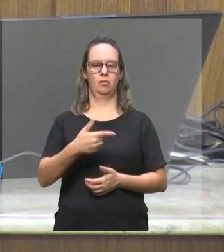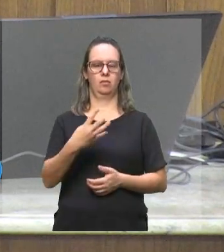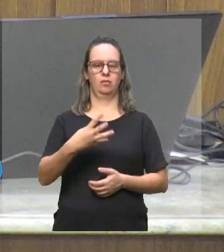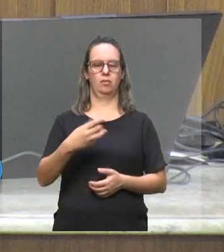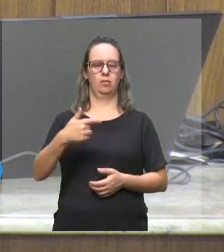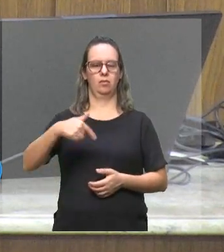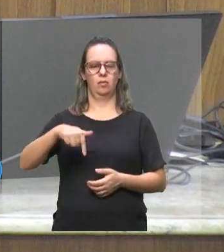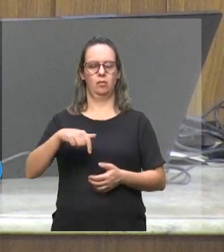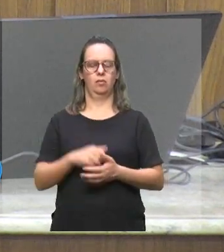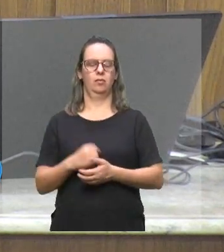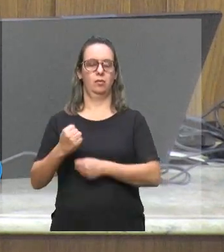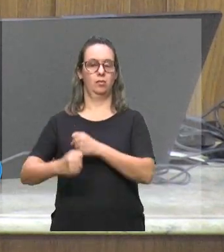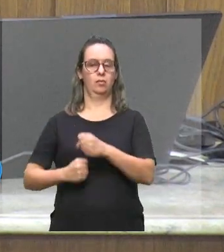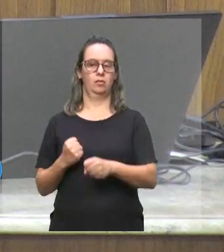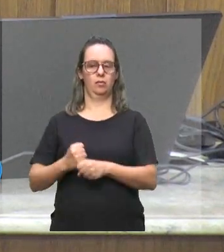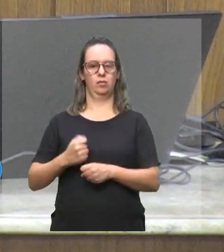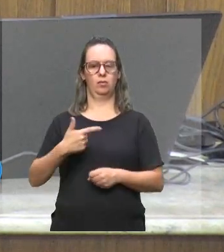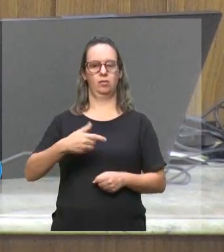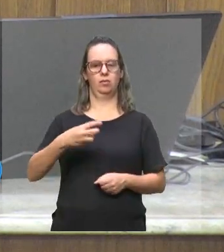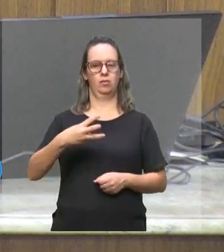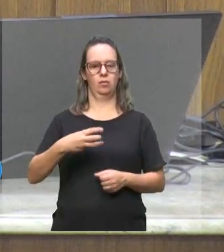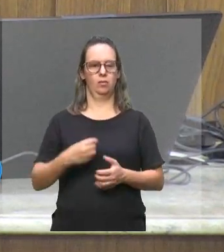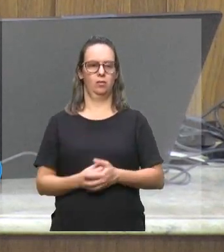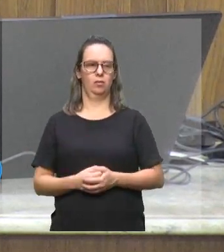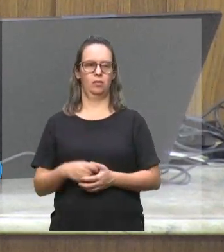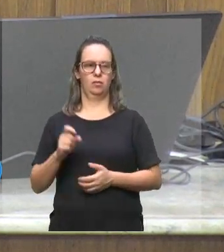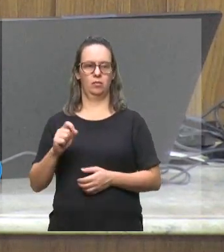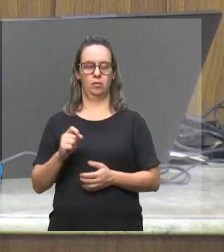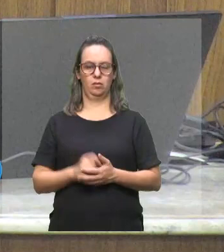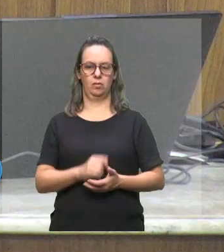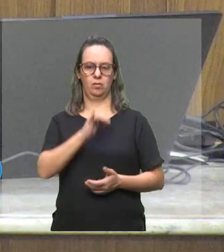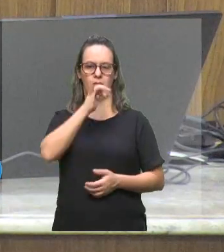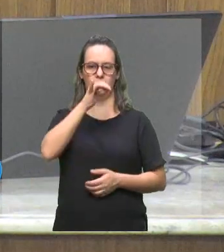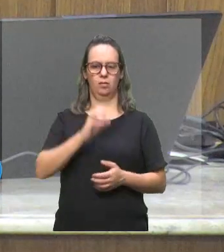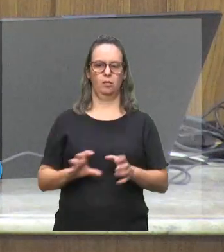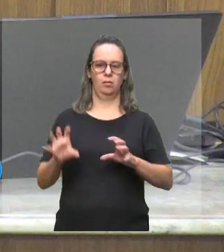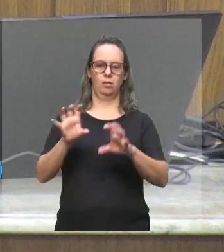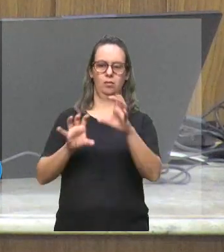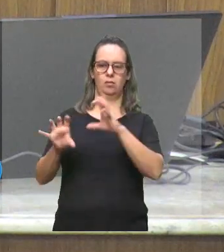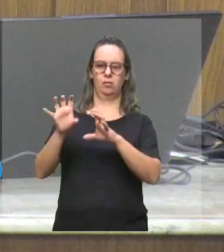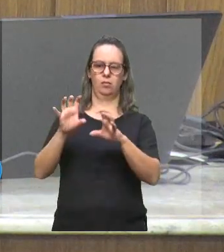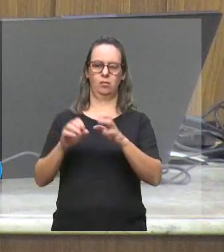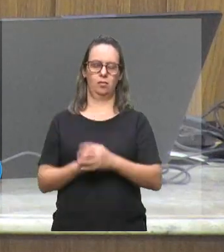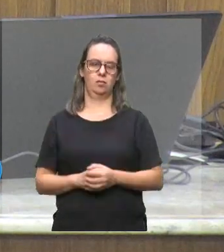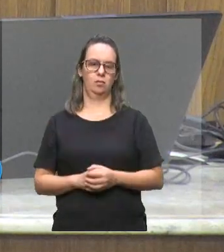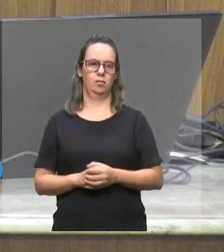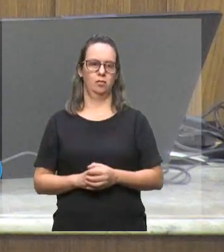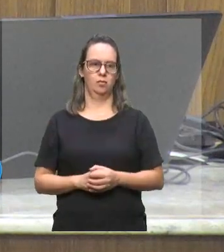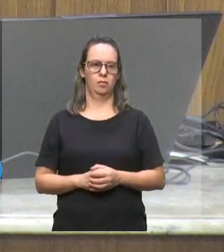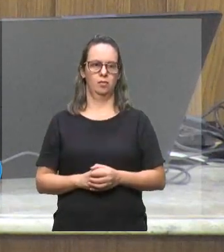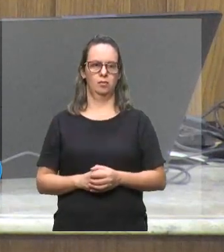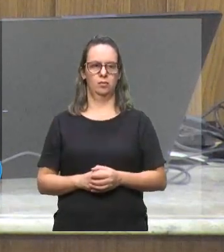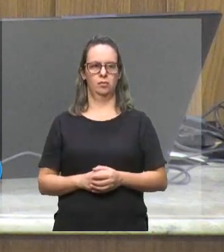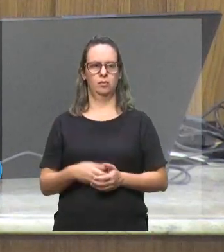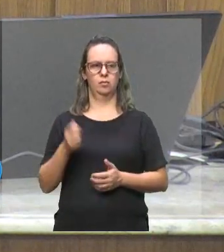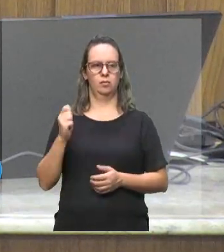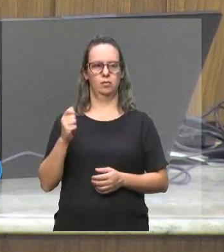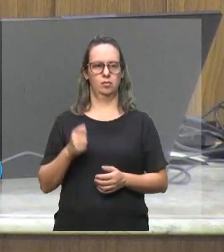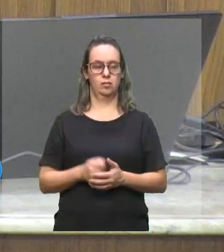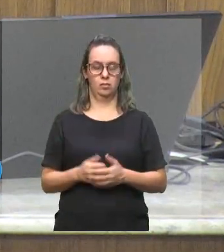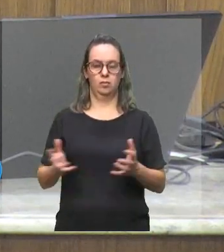247/2023 do Poder Executivo, que dispõe sobre a organização do sistema de inovação de Assis e sobre as medidas de incentivo à